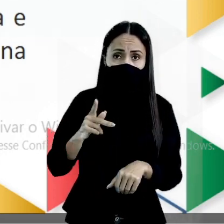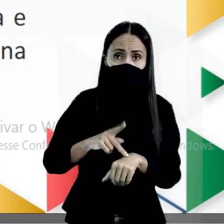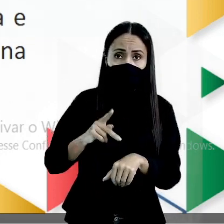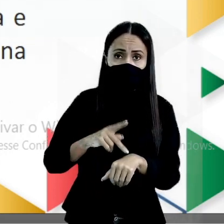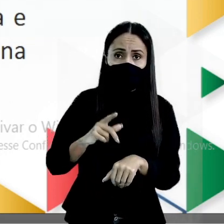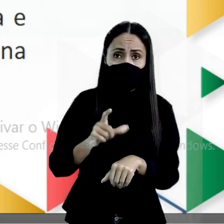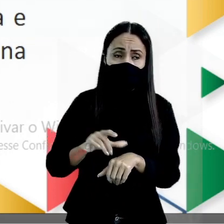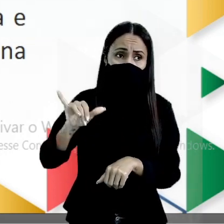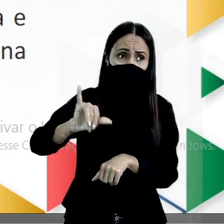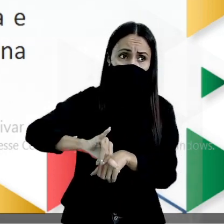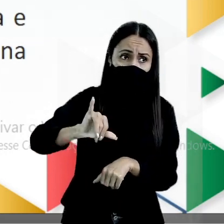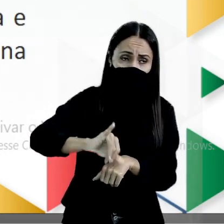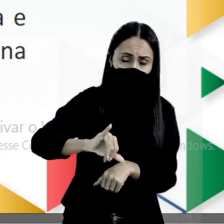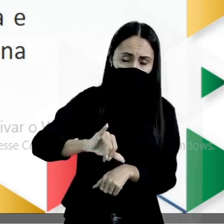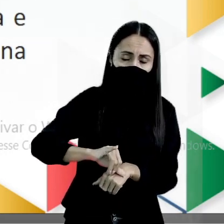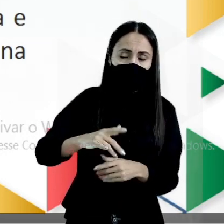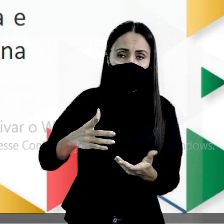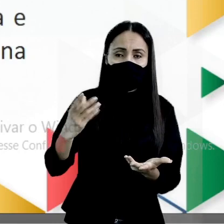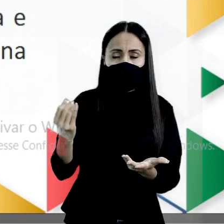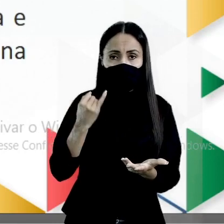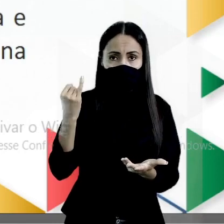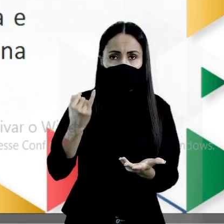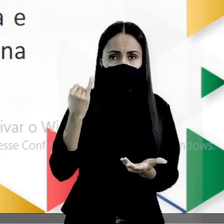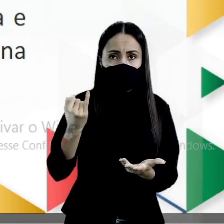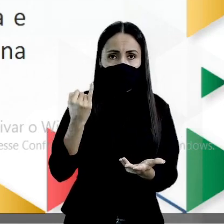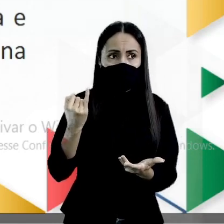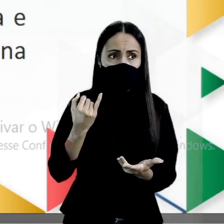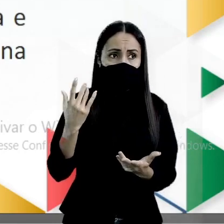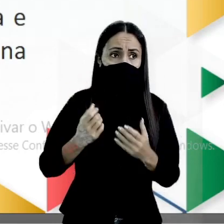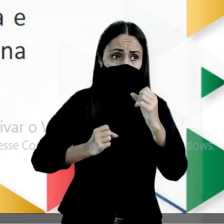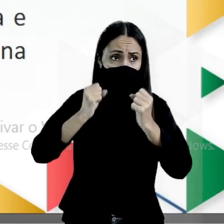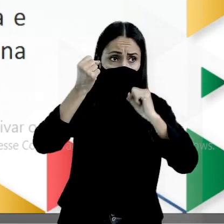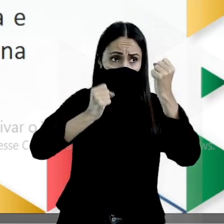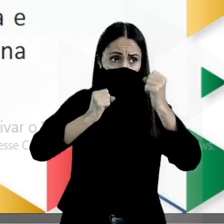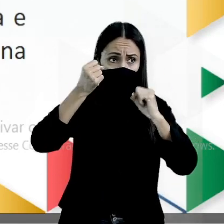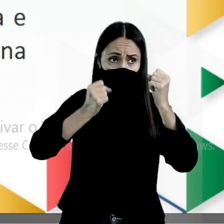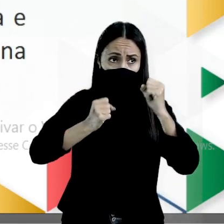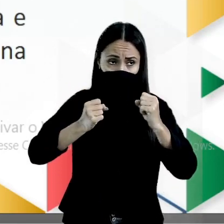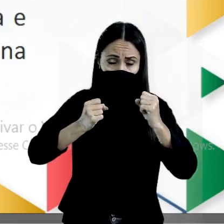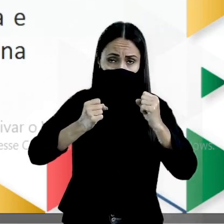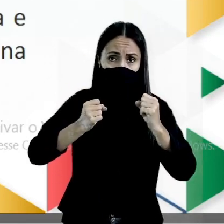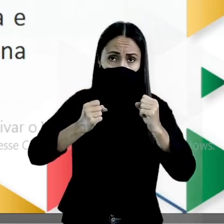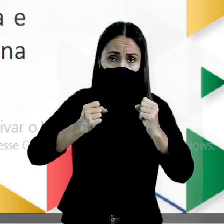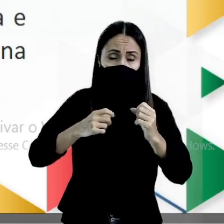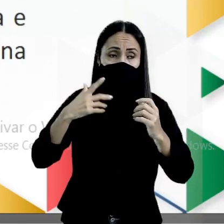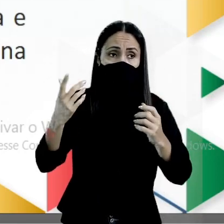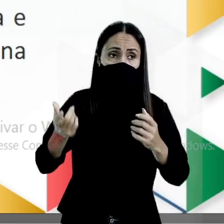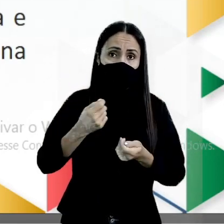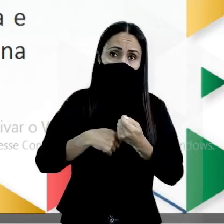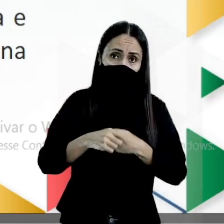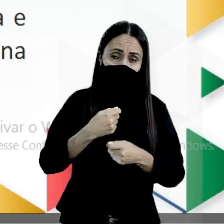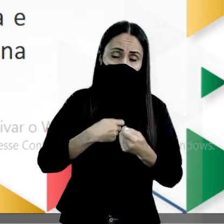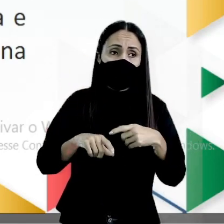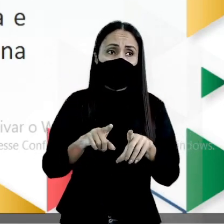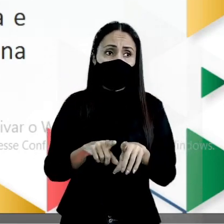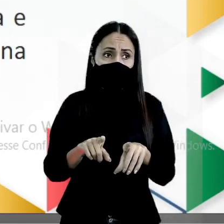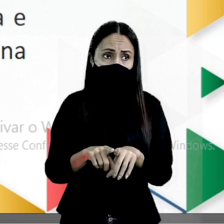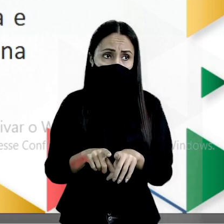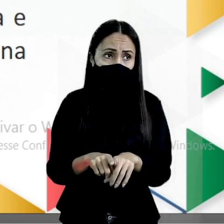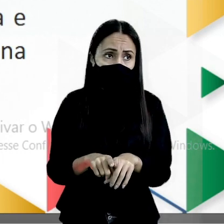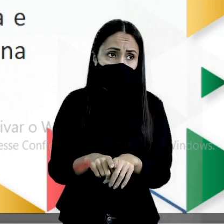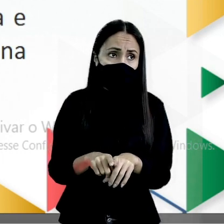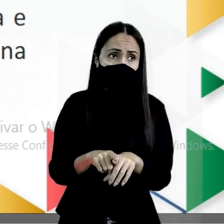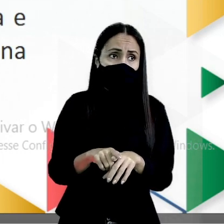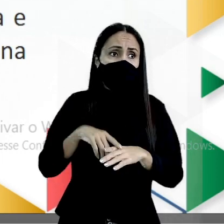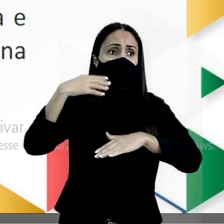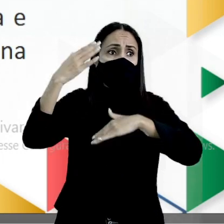ferro necessário para a indústria e de um comércio interno que se